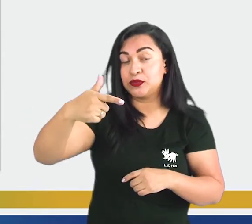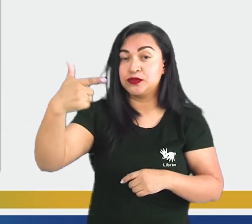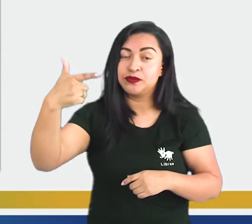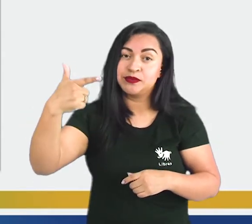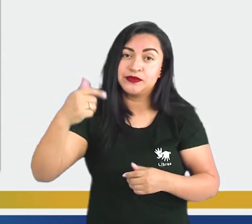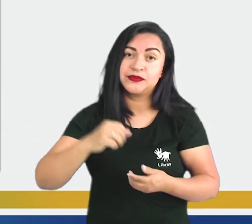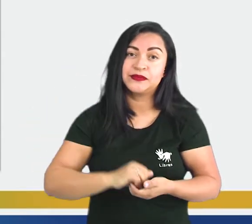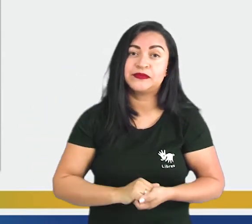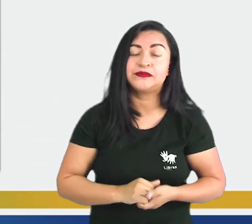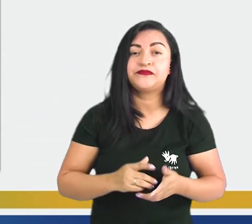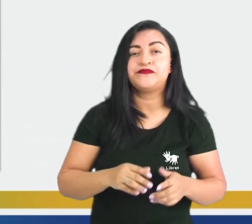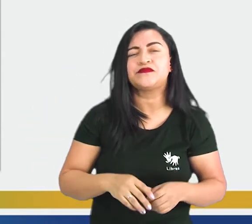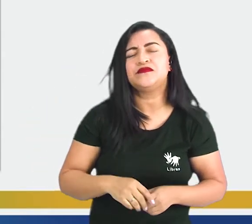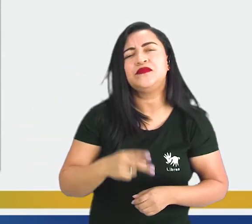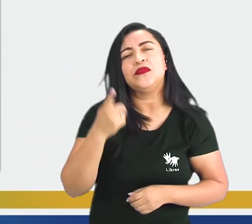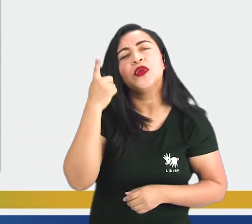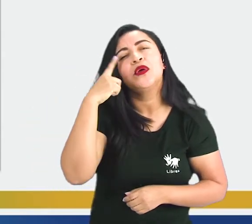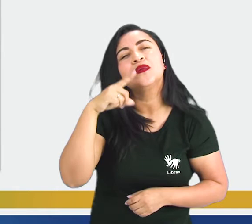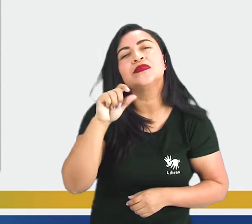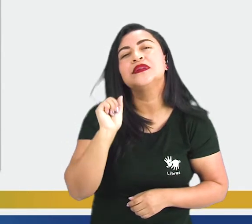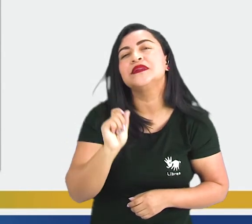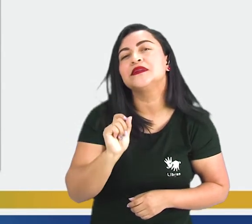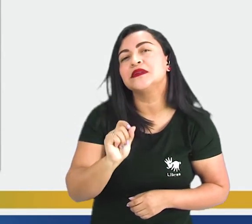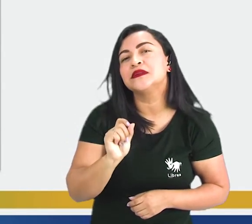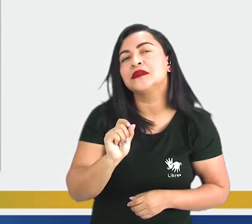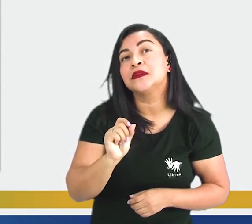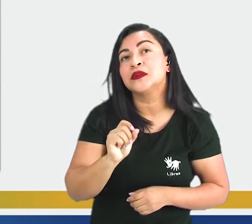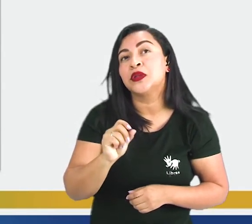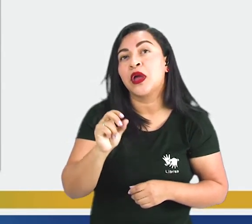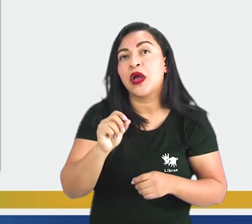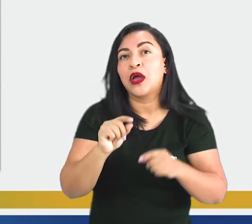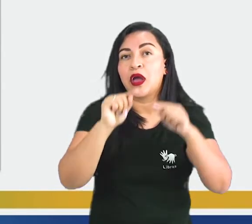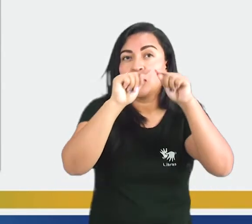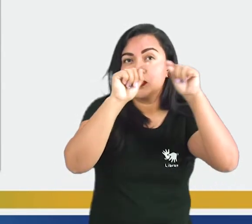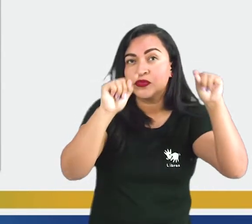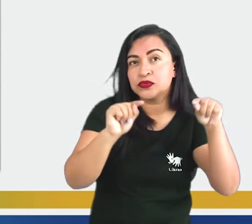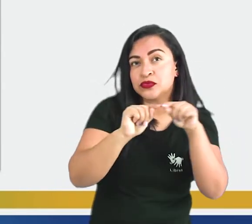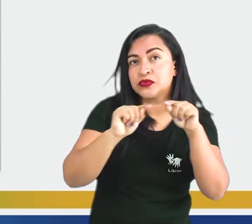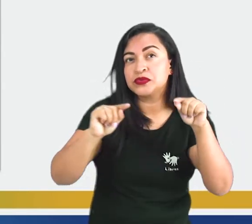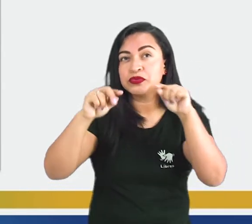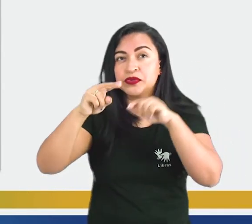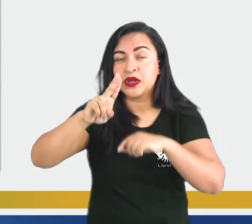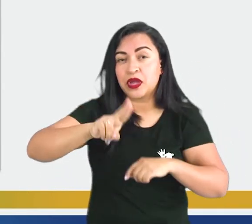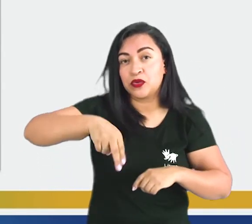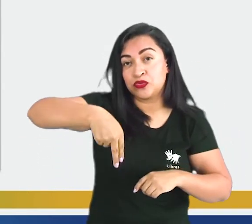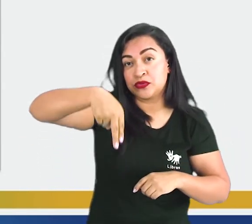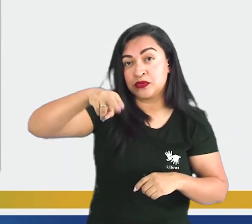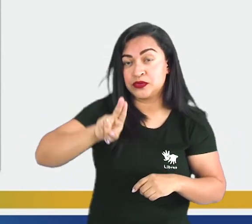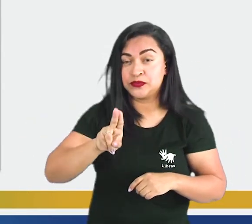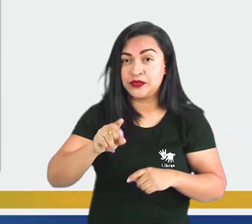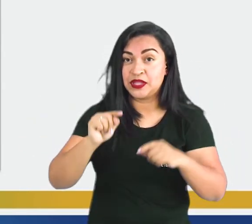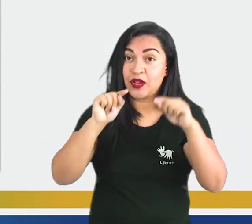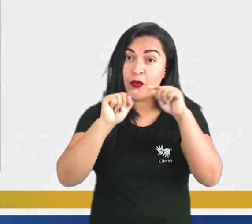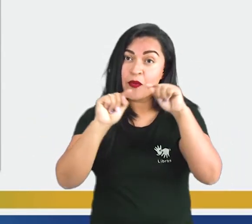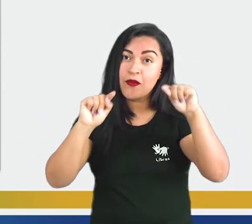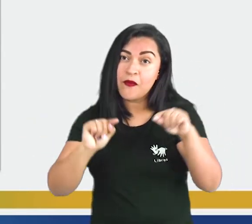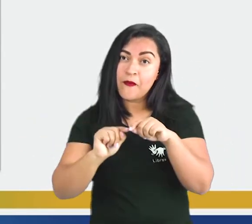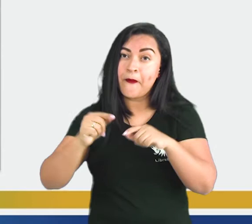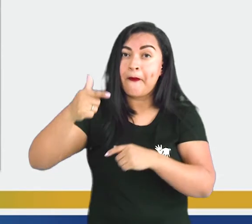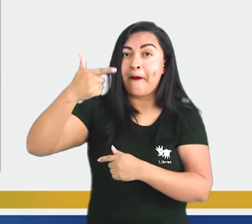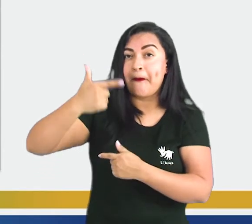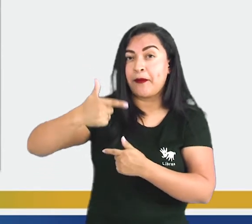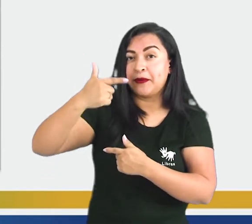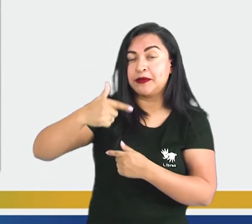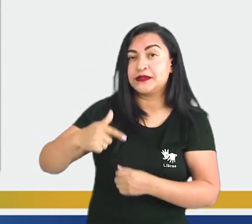que estamos sempre indicando a unidade de área com a unidade de medida ao quadrado. Isso sempre